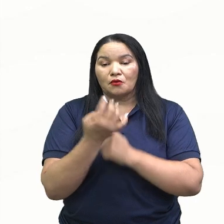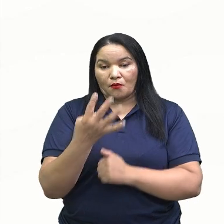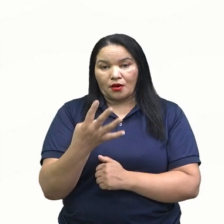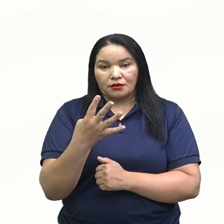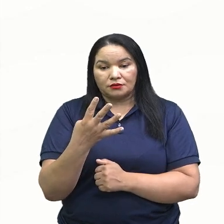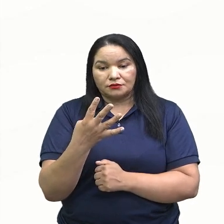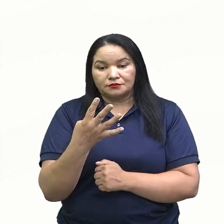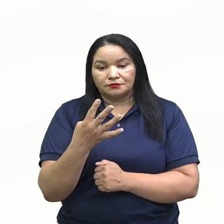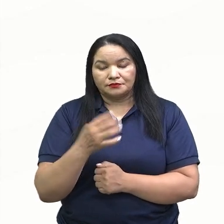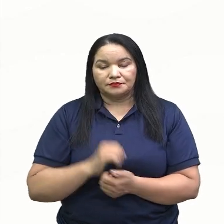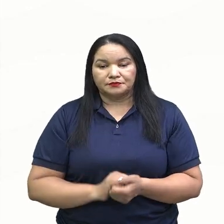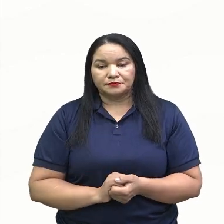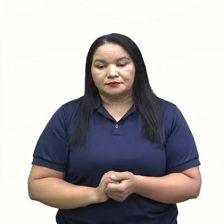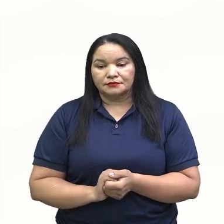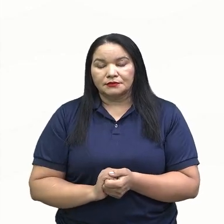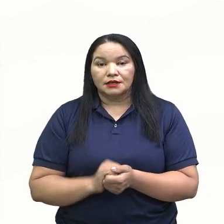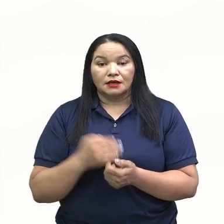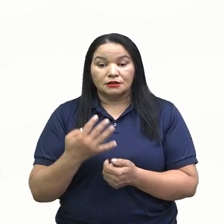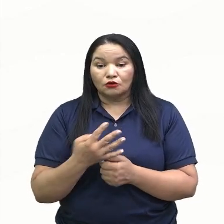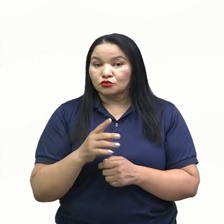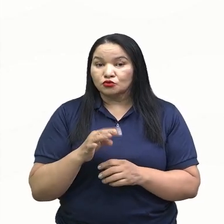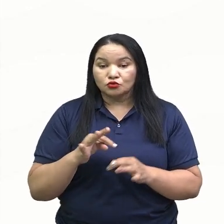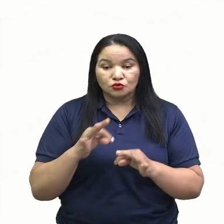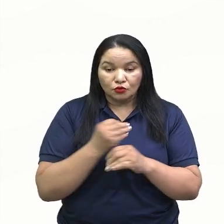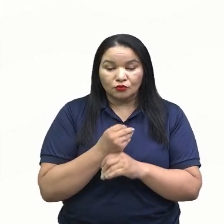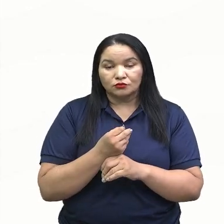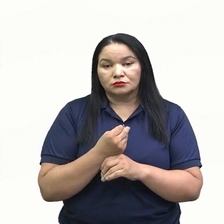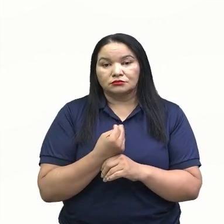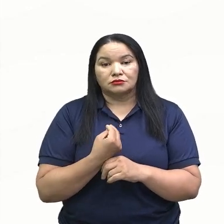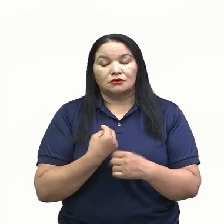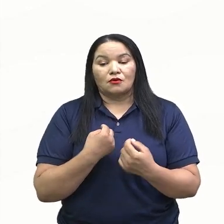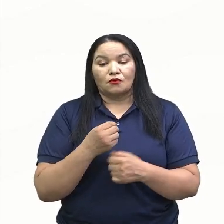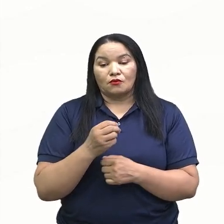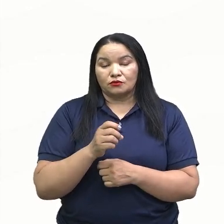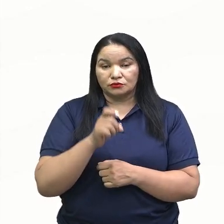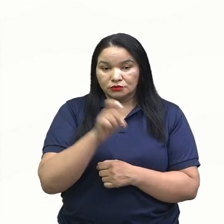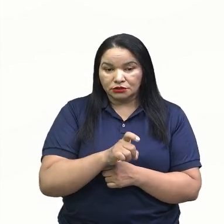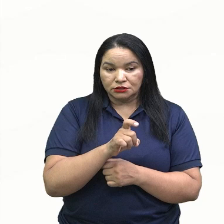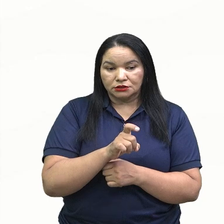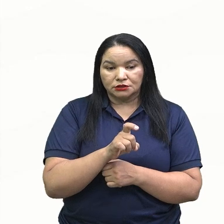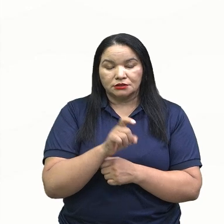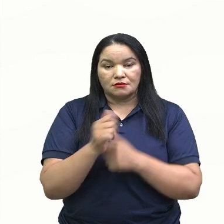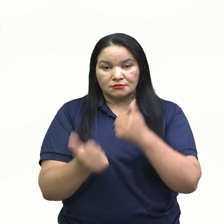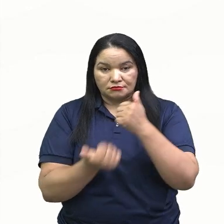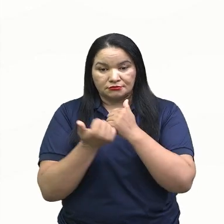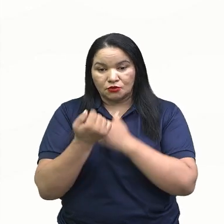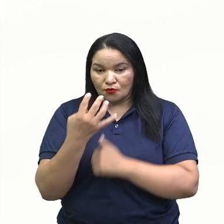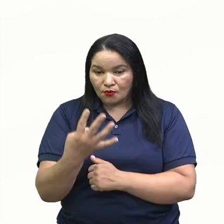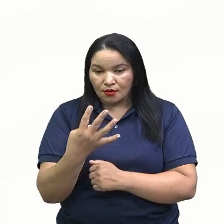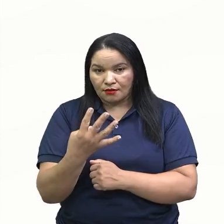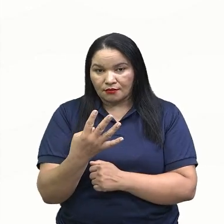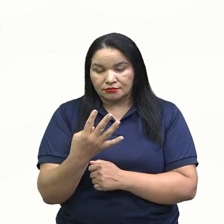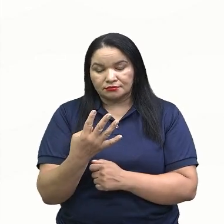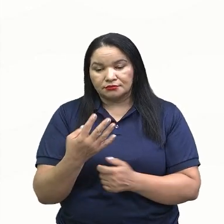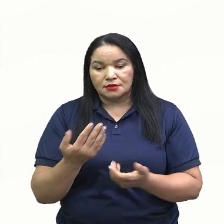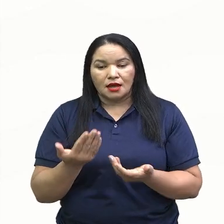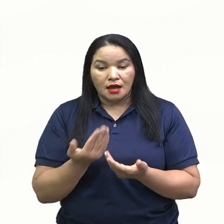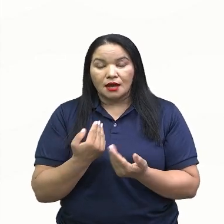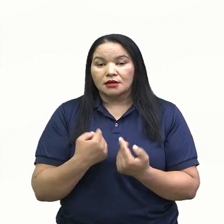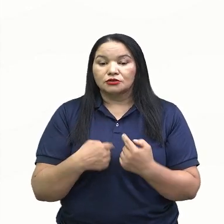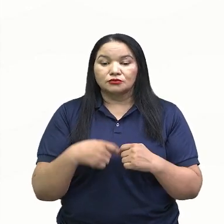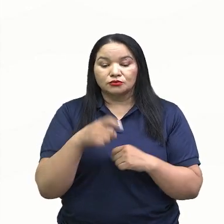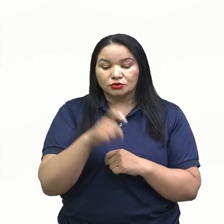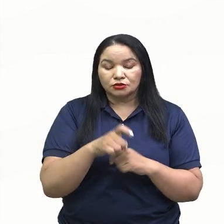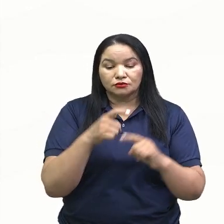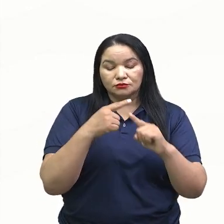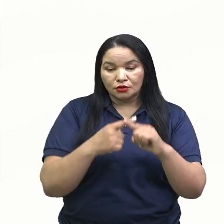o 4. Tudo que o x estava fazendo, o 4 vai fazer. Como o x estava sendo multiplicado por